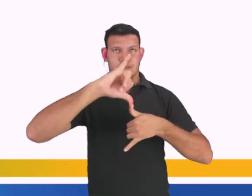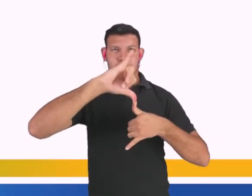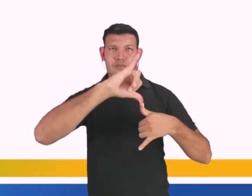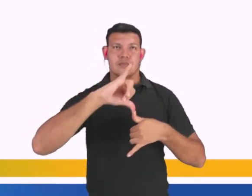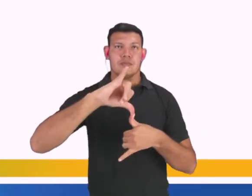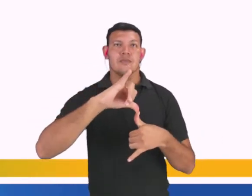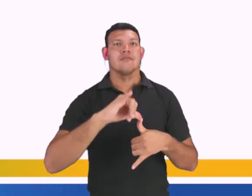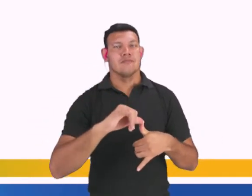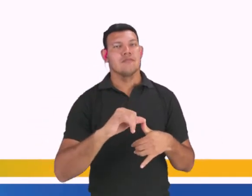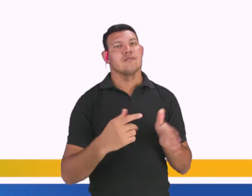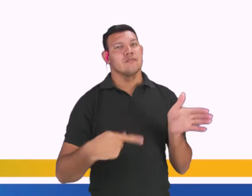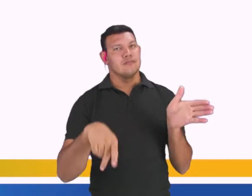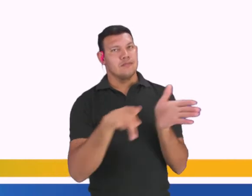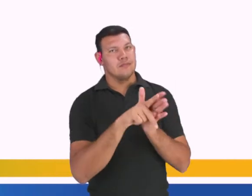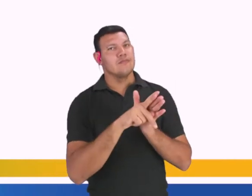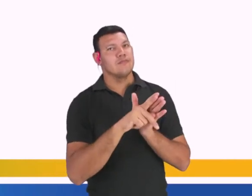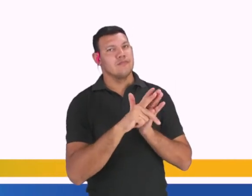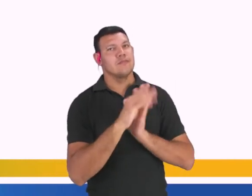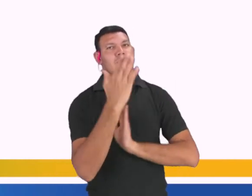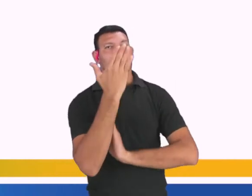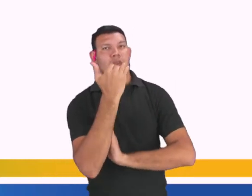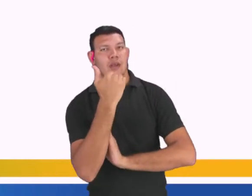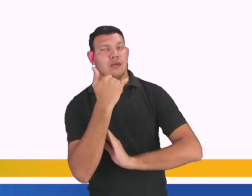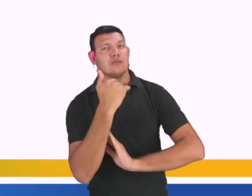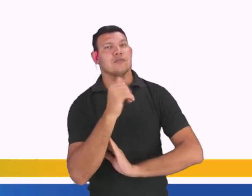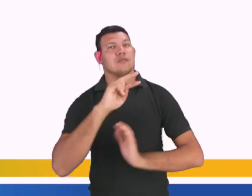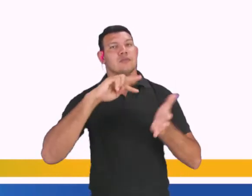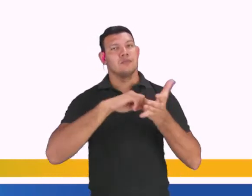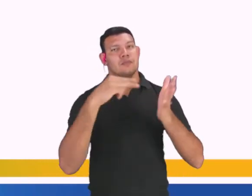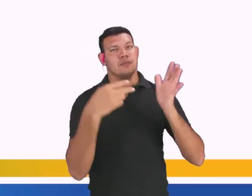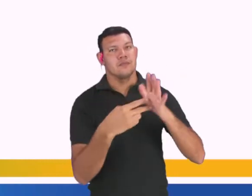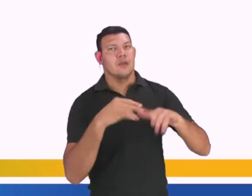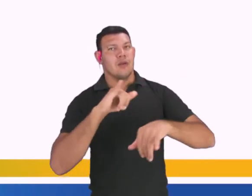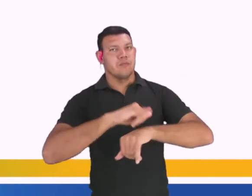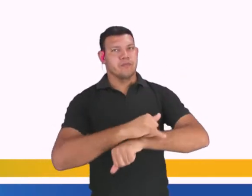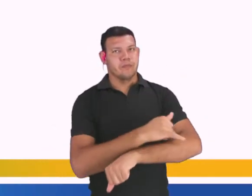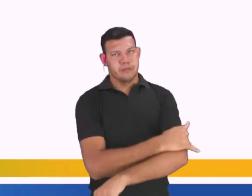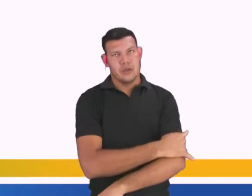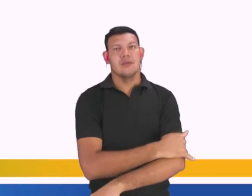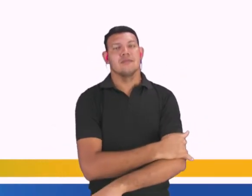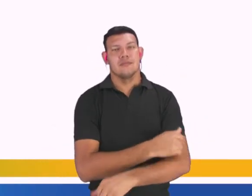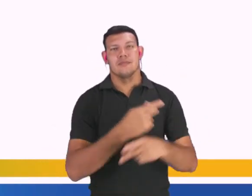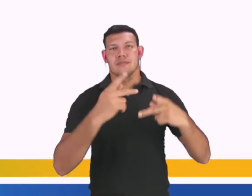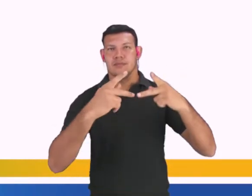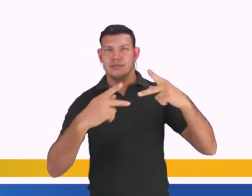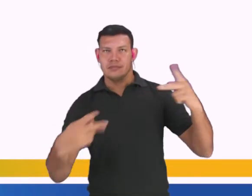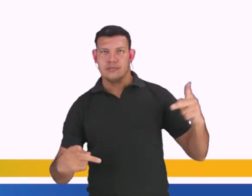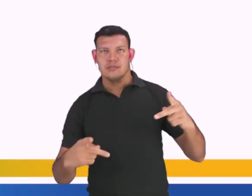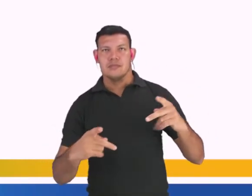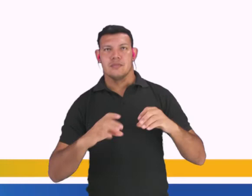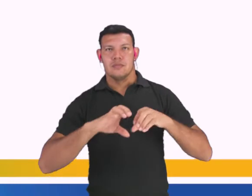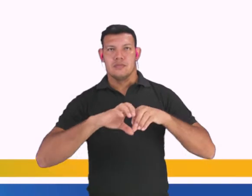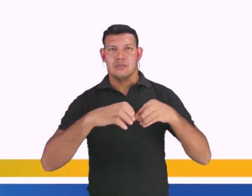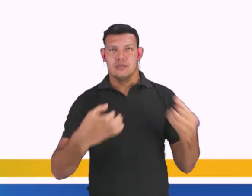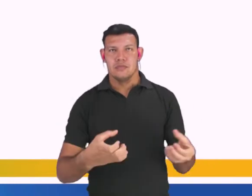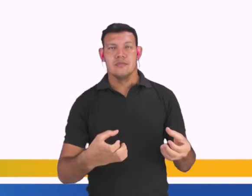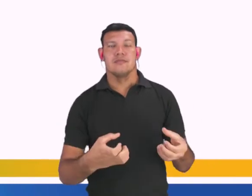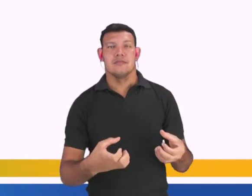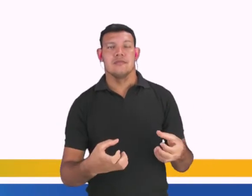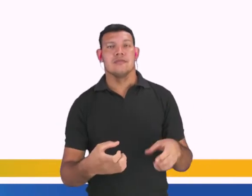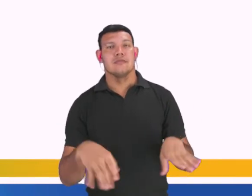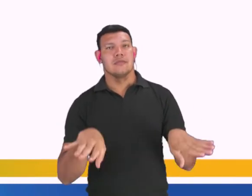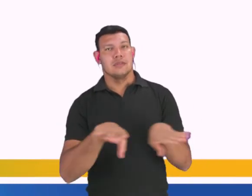da questão dos alimentos, que são gorduras encontradas na proteína do ovo, nas carnes gordurosas,